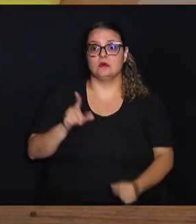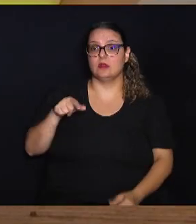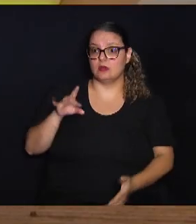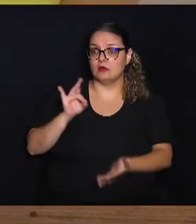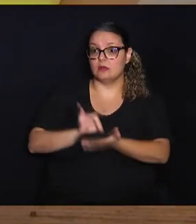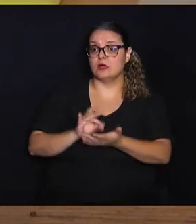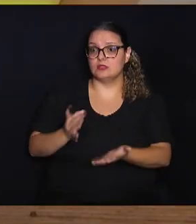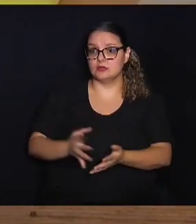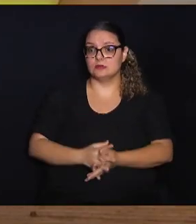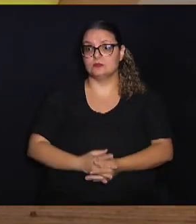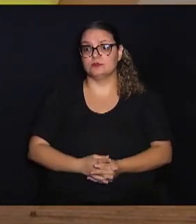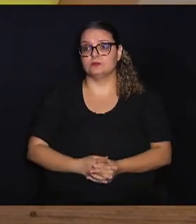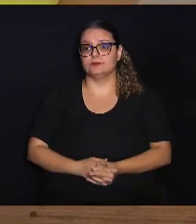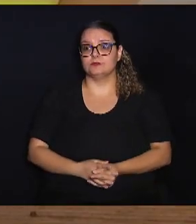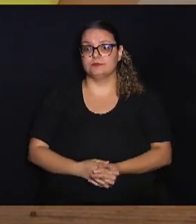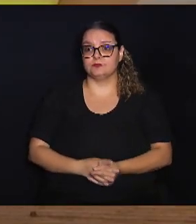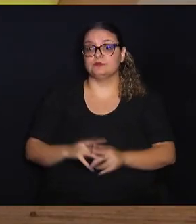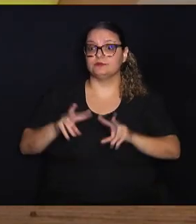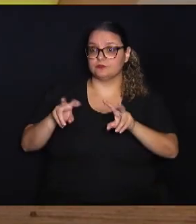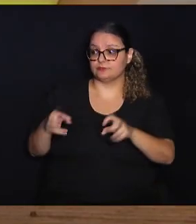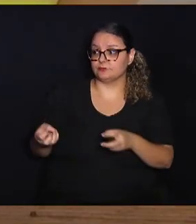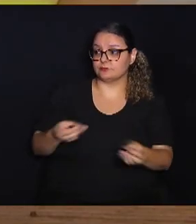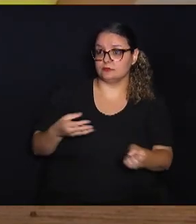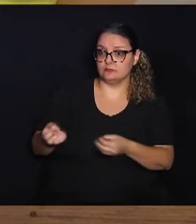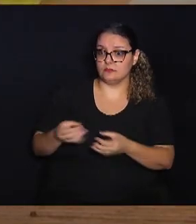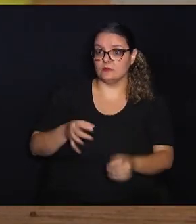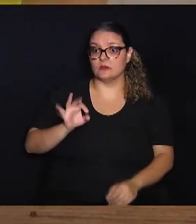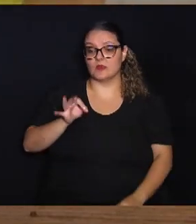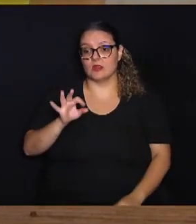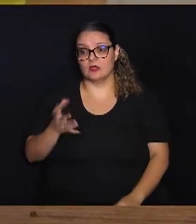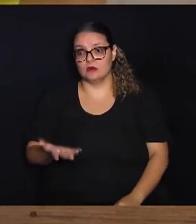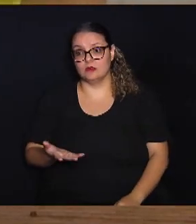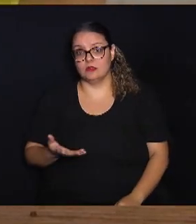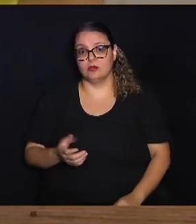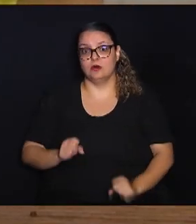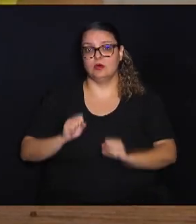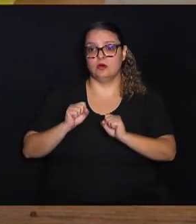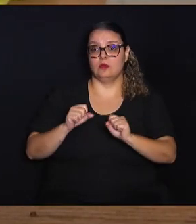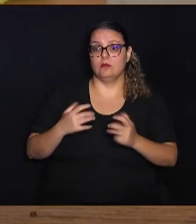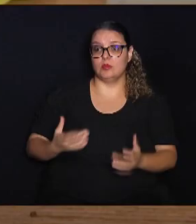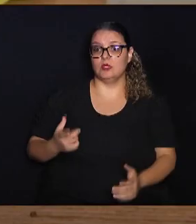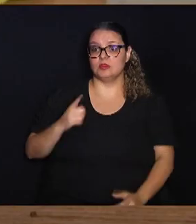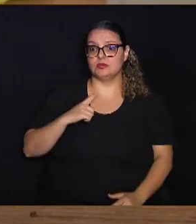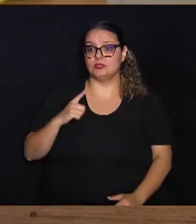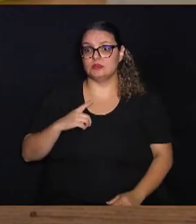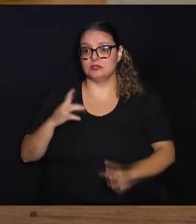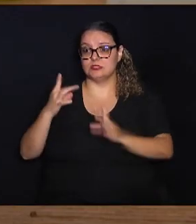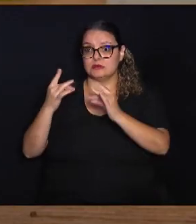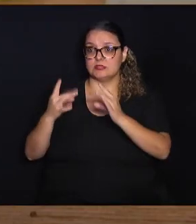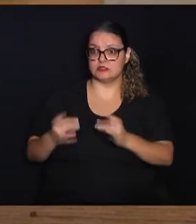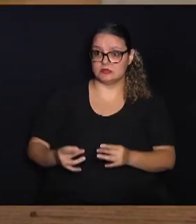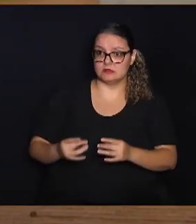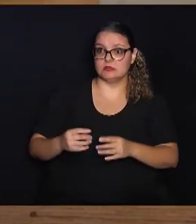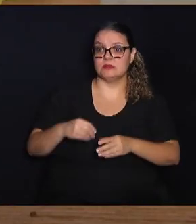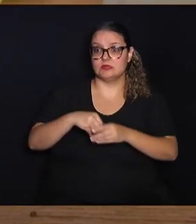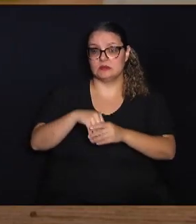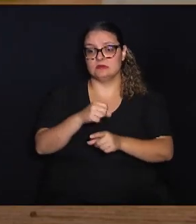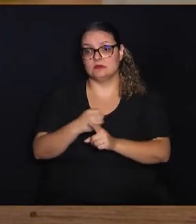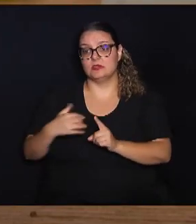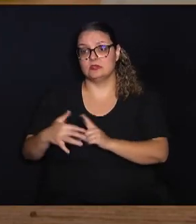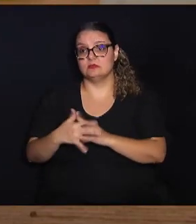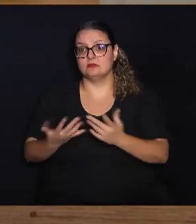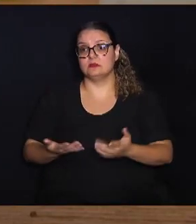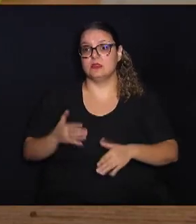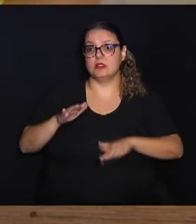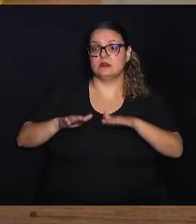é um tema bem atual e que com certeza a gente pode ter desdobramentos aí para toda a sociedade. Quem sabe a gente já